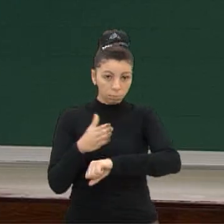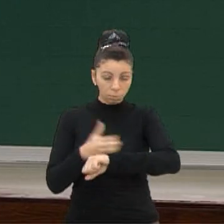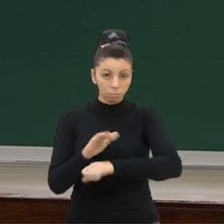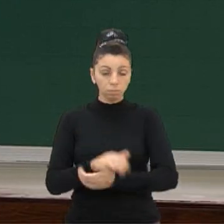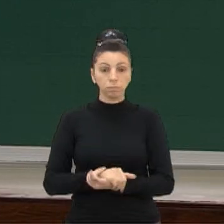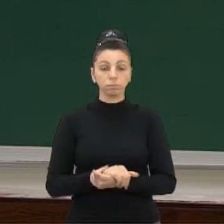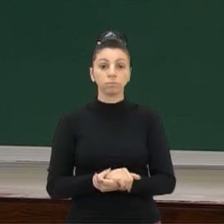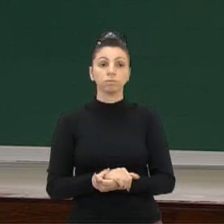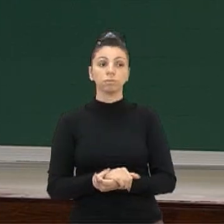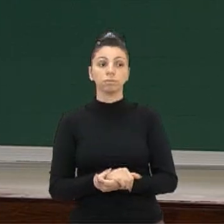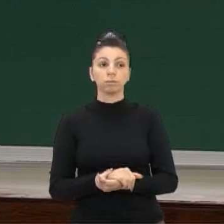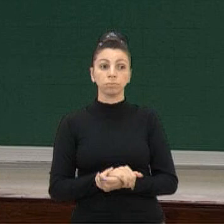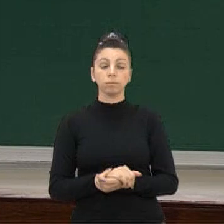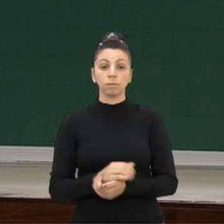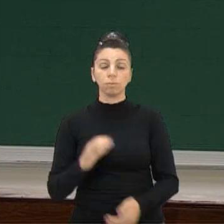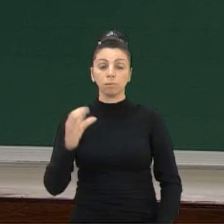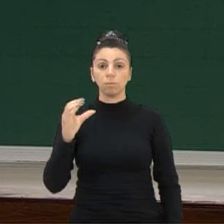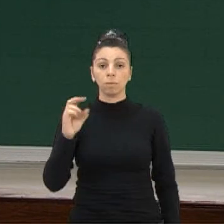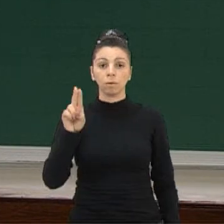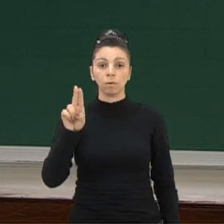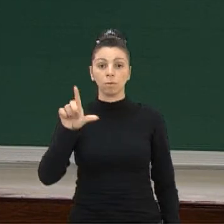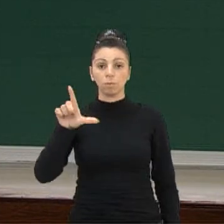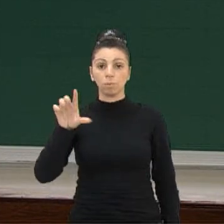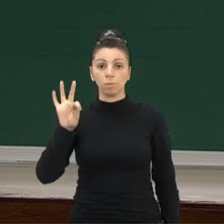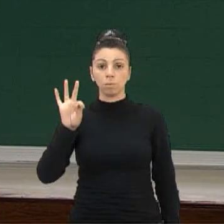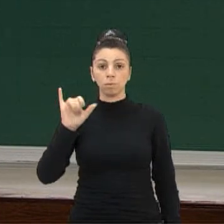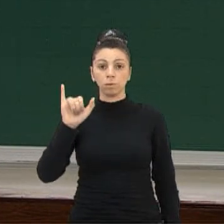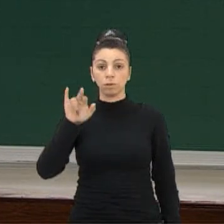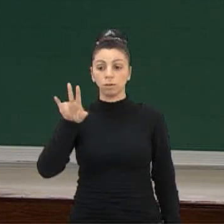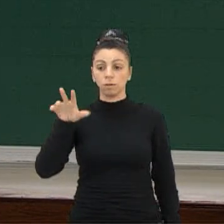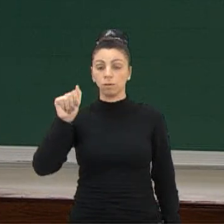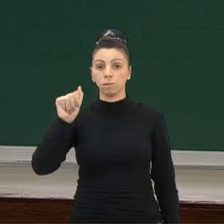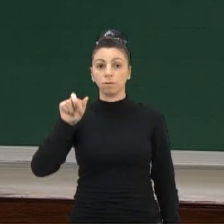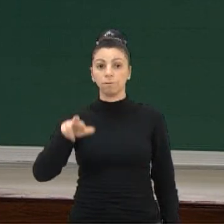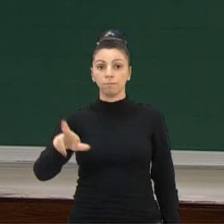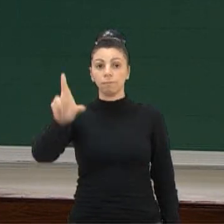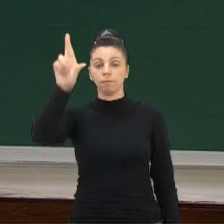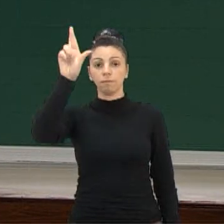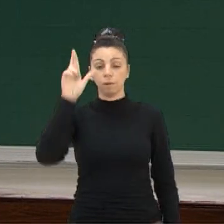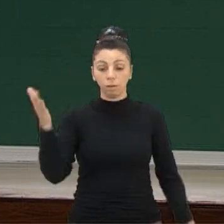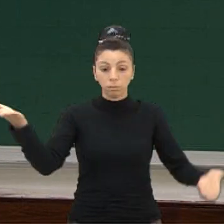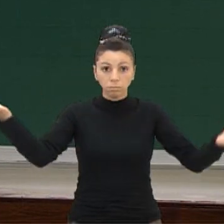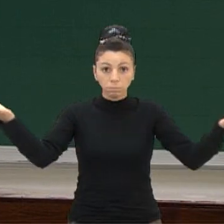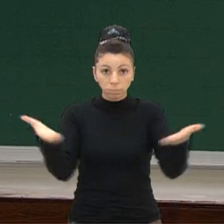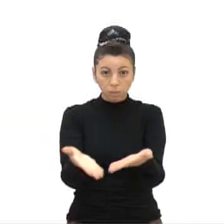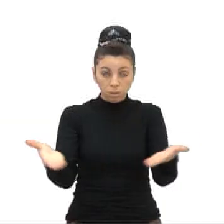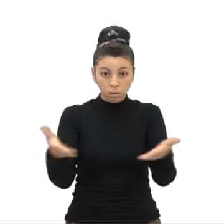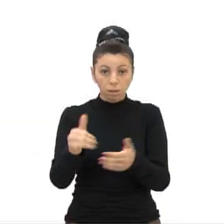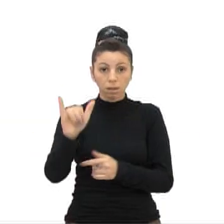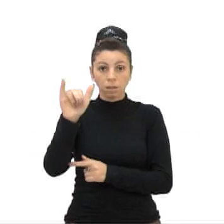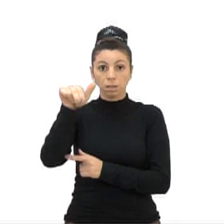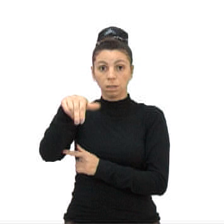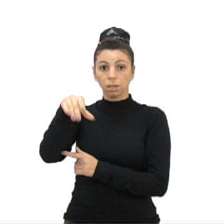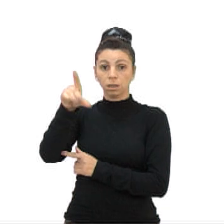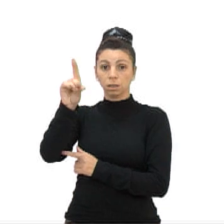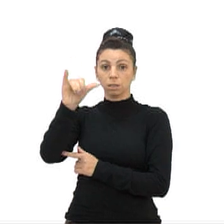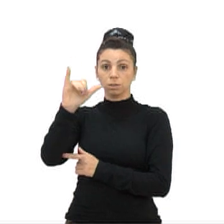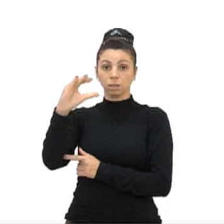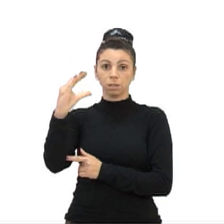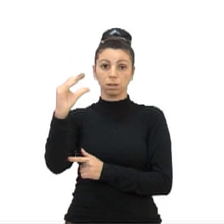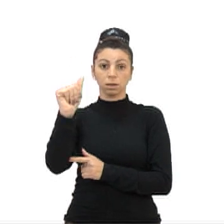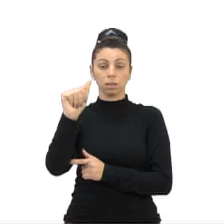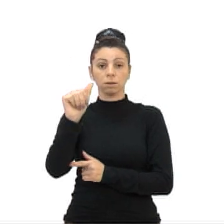vocês conjugar o verbo cultivar no presente do modo indicativo. Lembrando que vocês têm um modelo aqui no slide do verbo